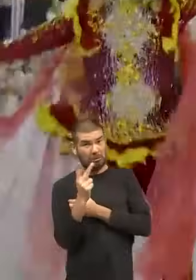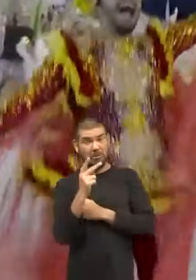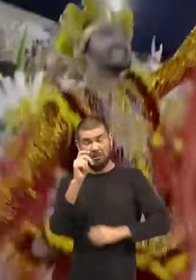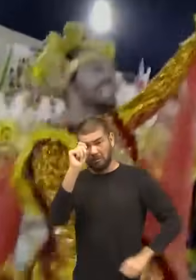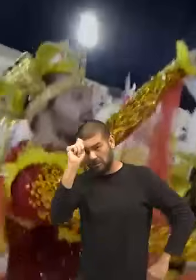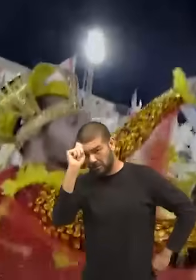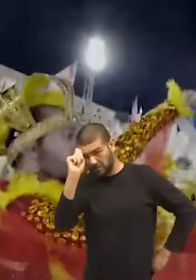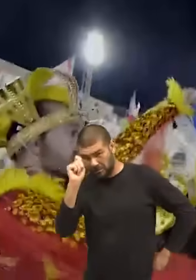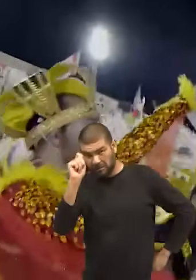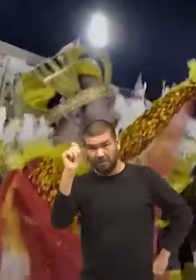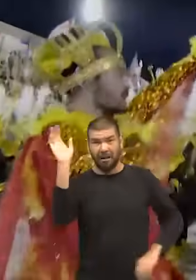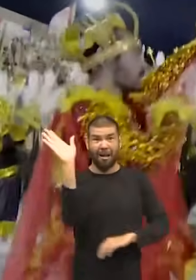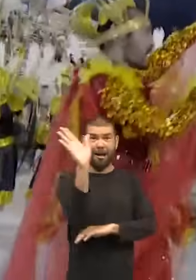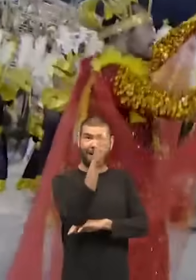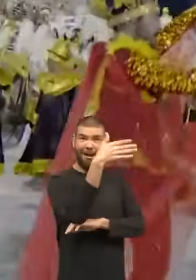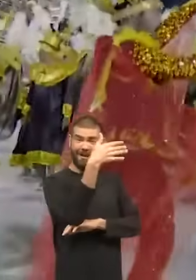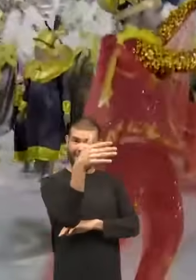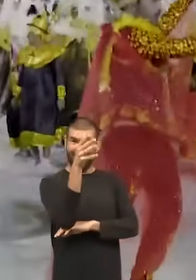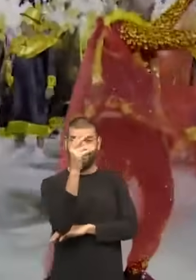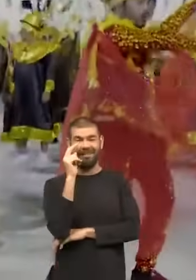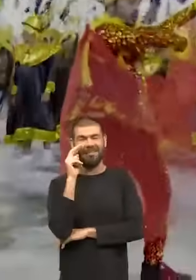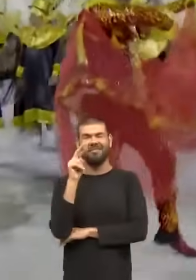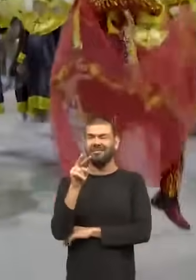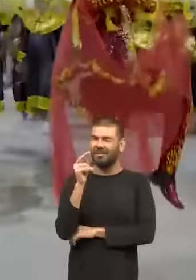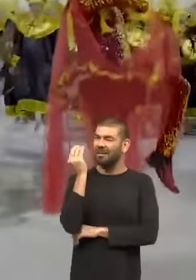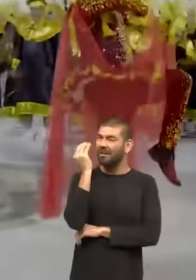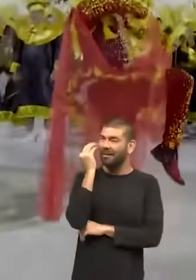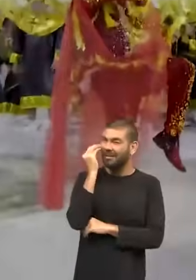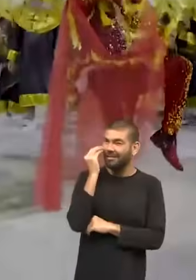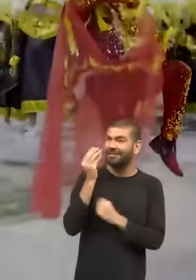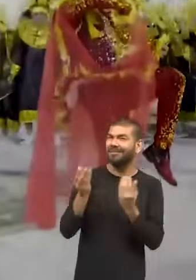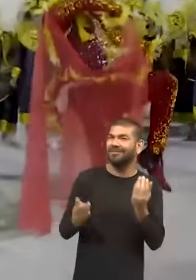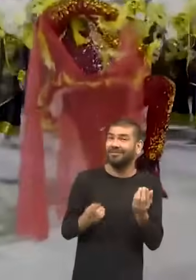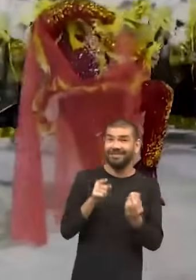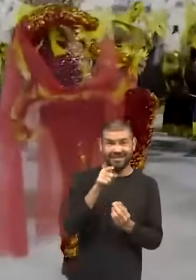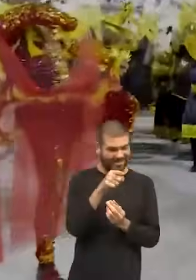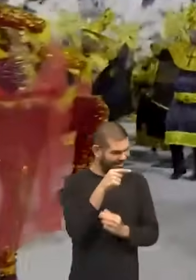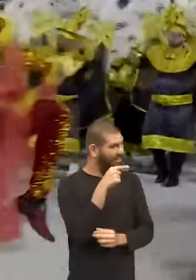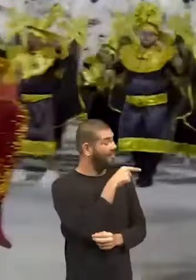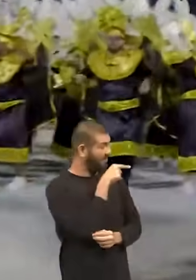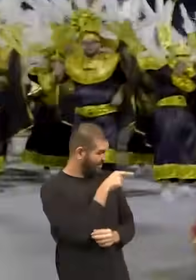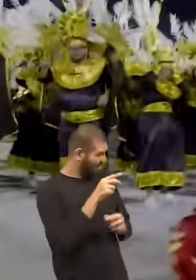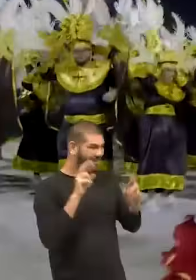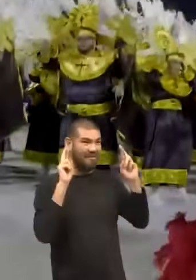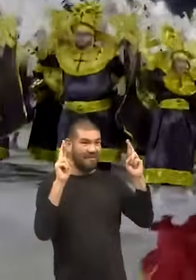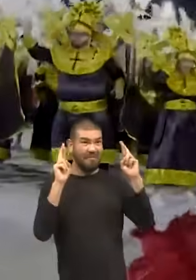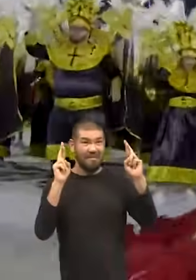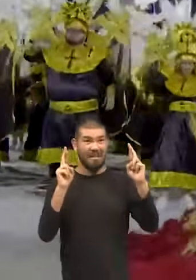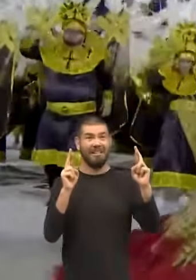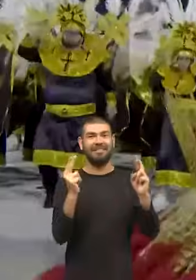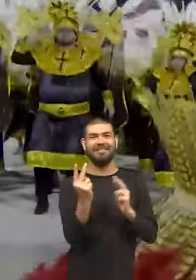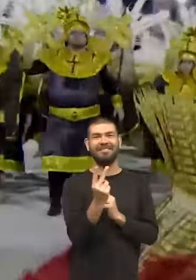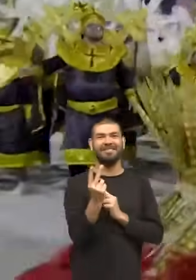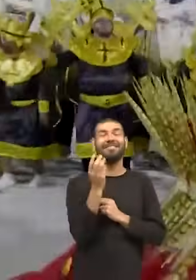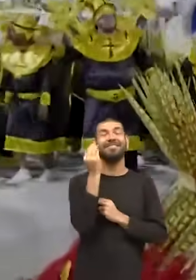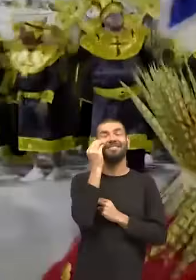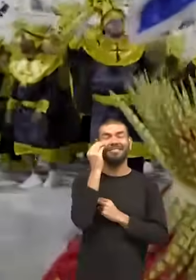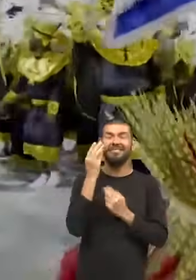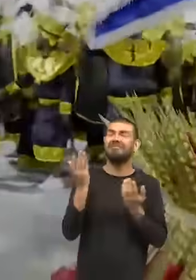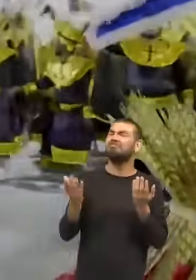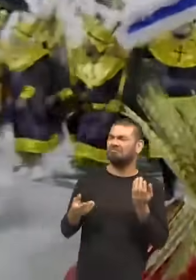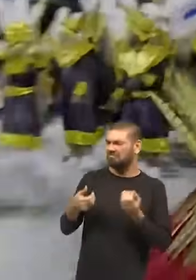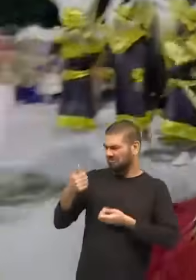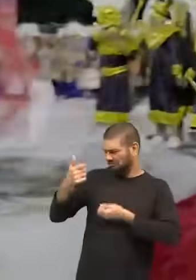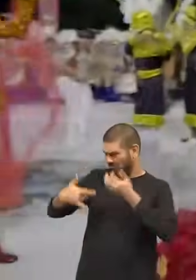e Porta Bandeira. Vamos lá, Alessandra, você estava vibrando aqui na nossa cabine com a chegada dos dois. Quer